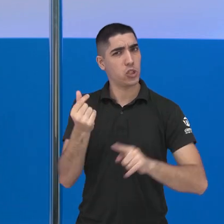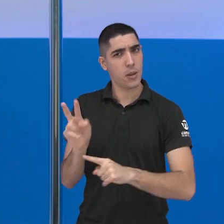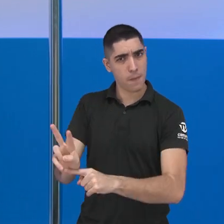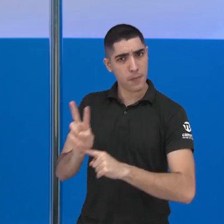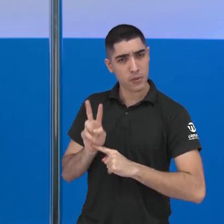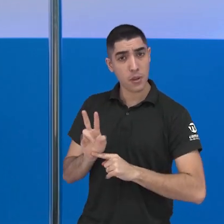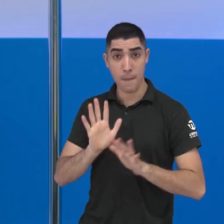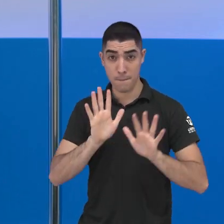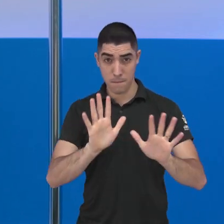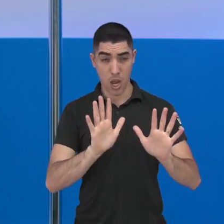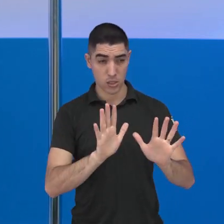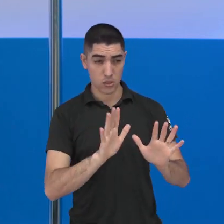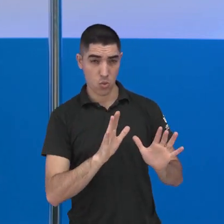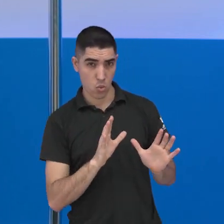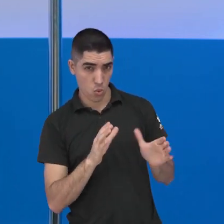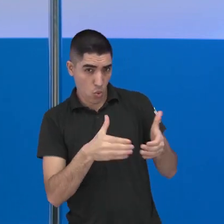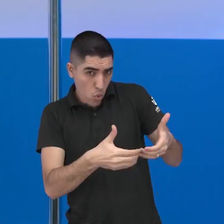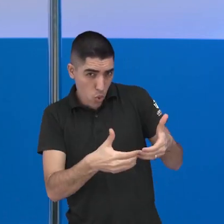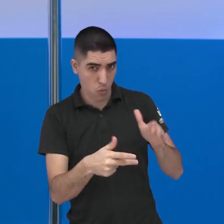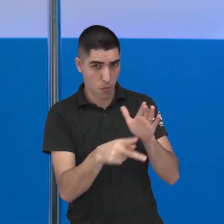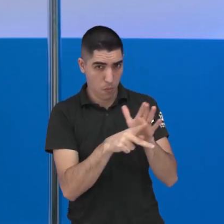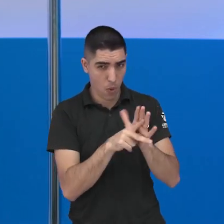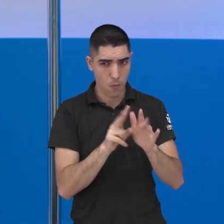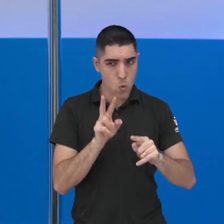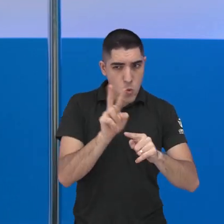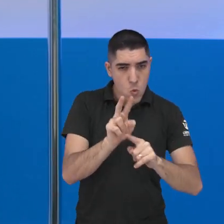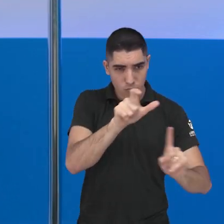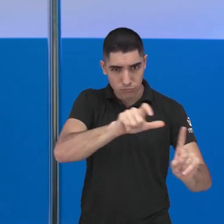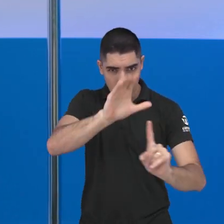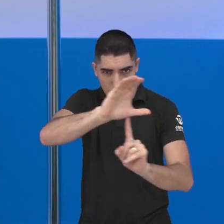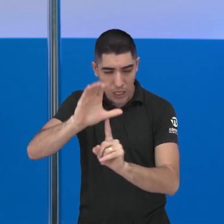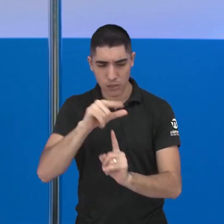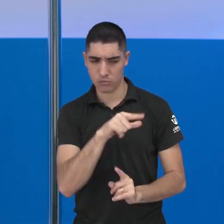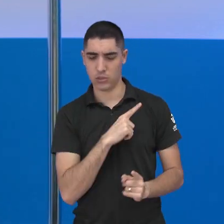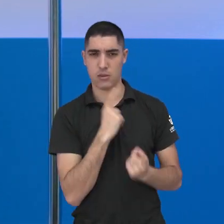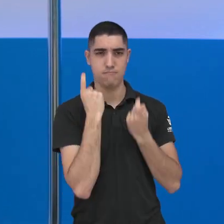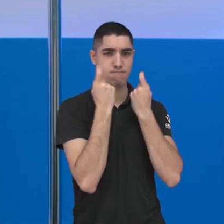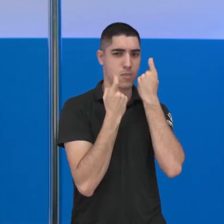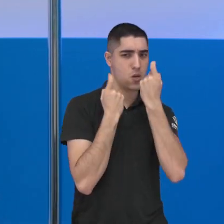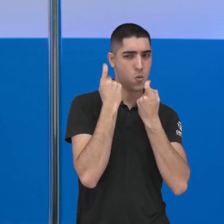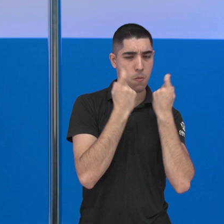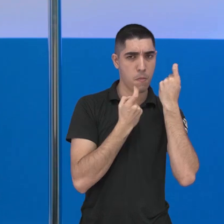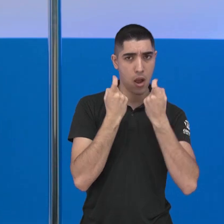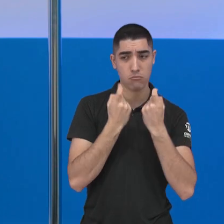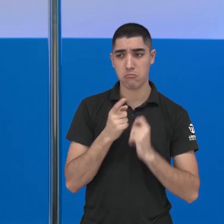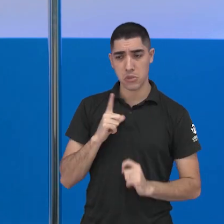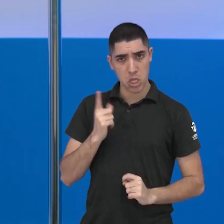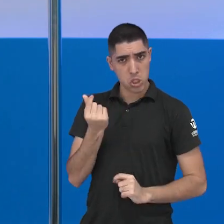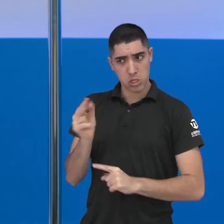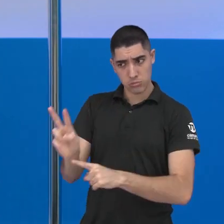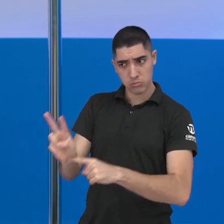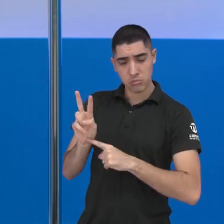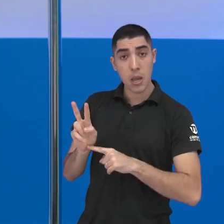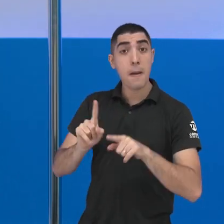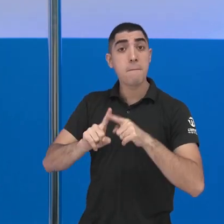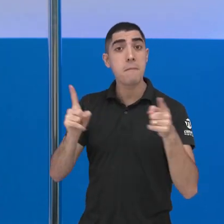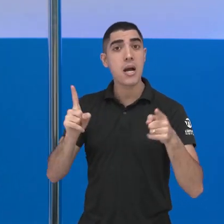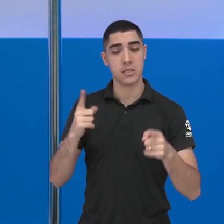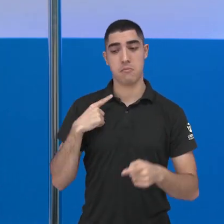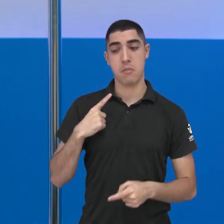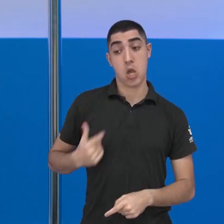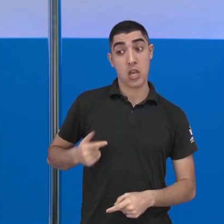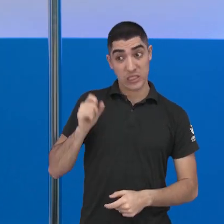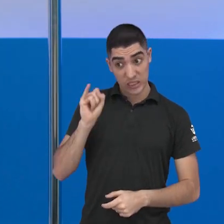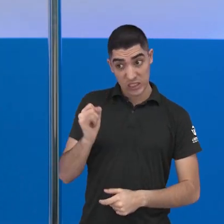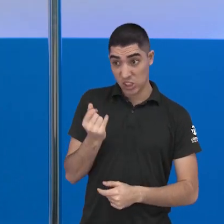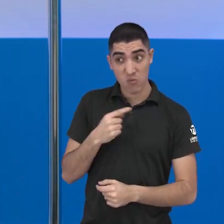tem despertado preocupação de órgãos de defesa do consumidor. É que algumas empresas oferecem o recurso e pedem